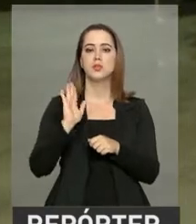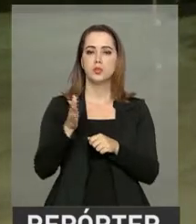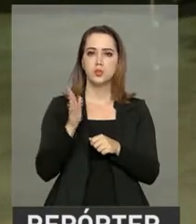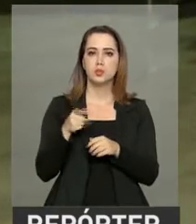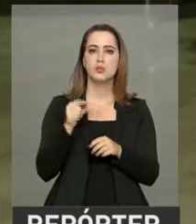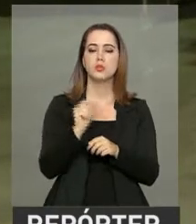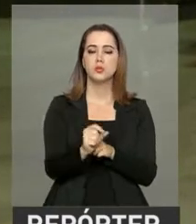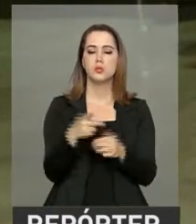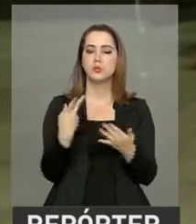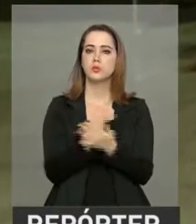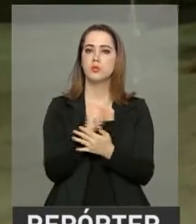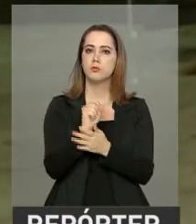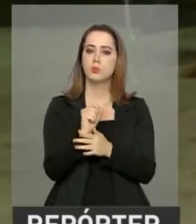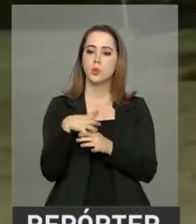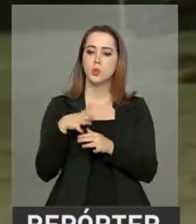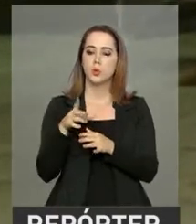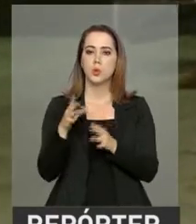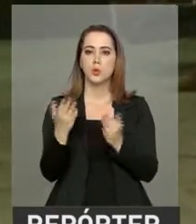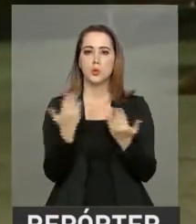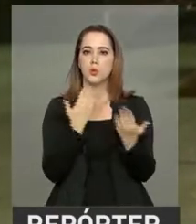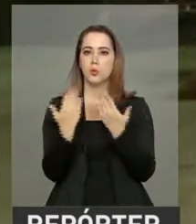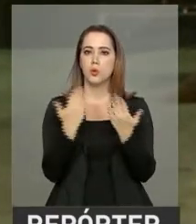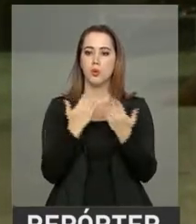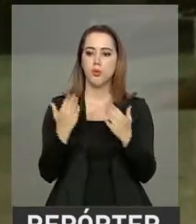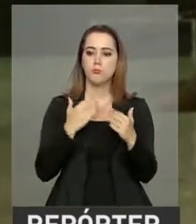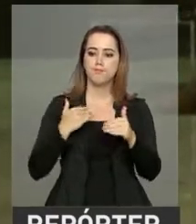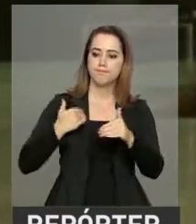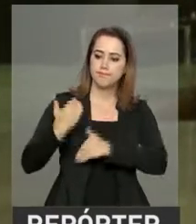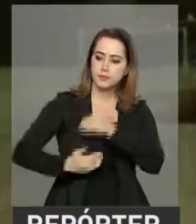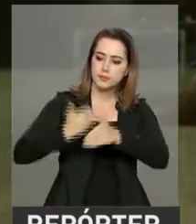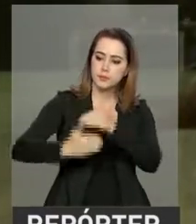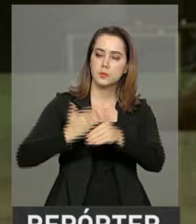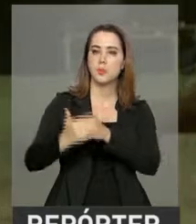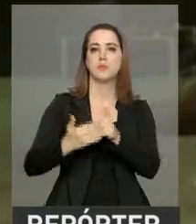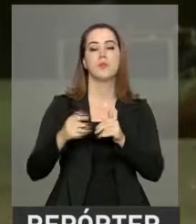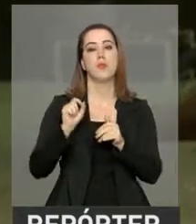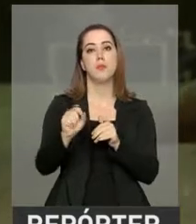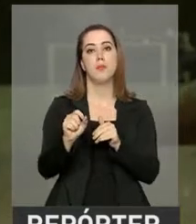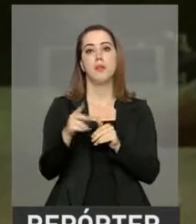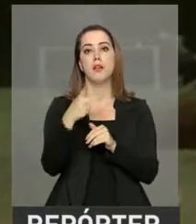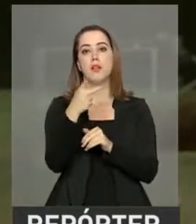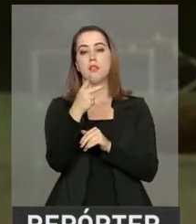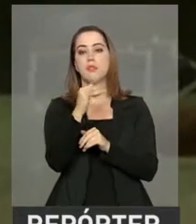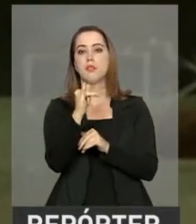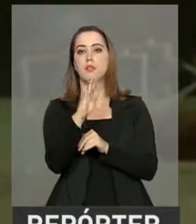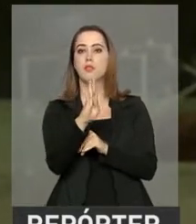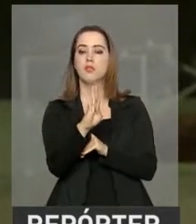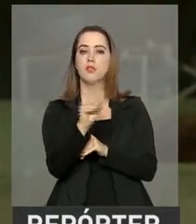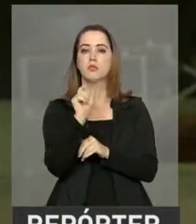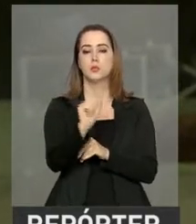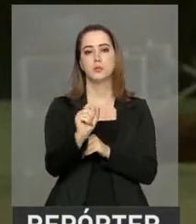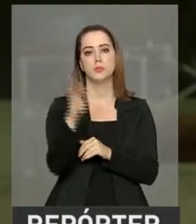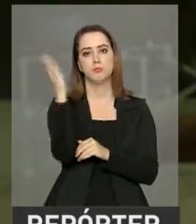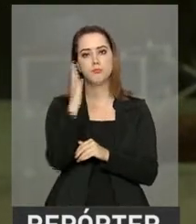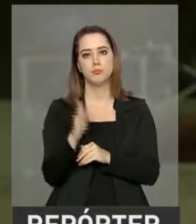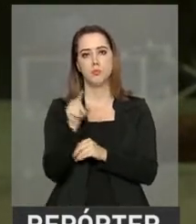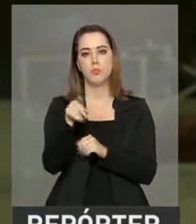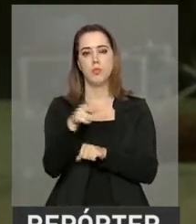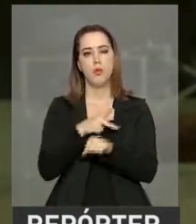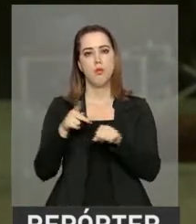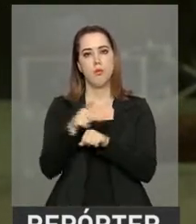se fosse uma locomotiva do PIB brasileiro. Segundo o IBGE, o agronegócio responde por cerca